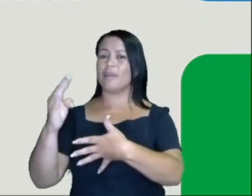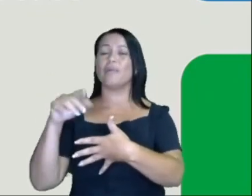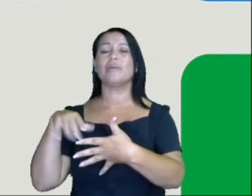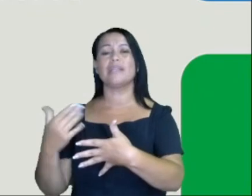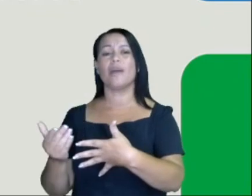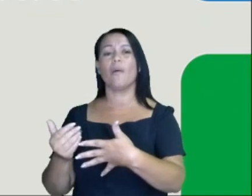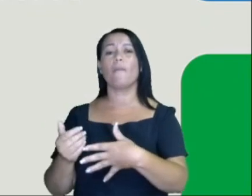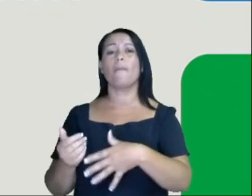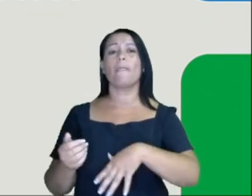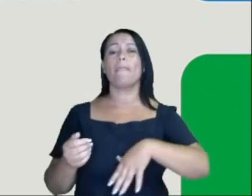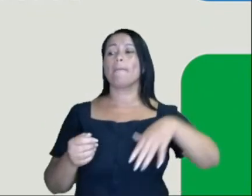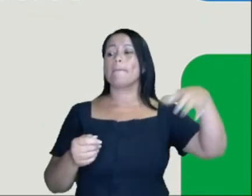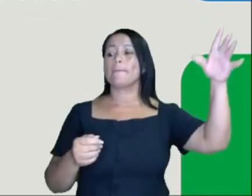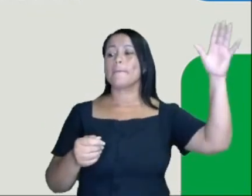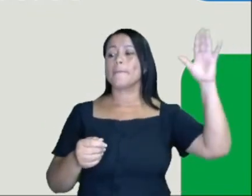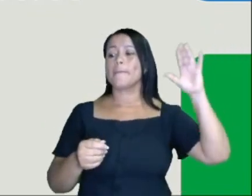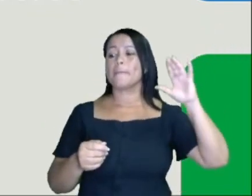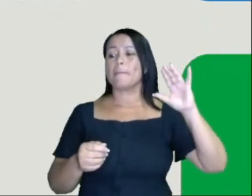relação, chamada de